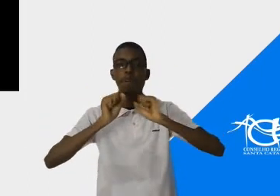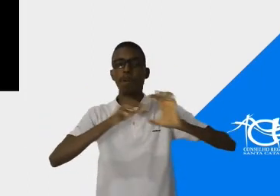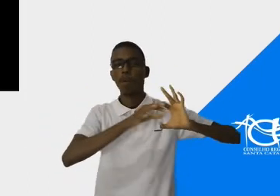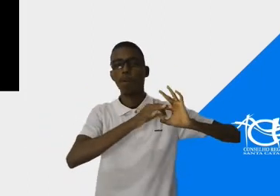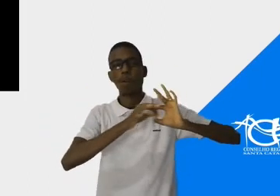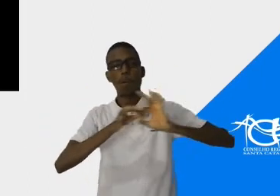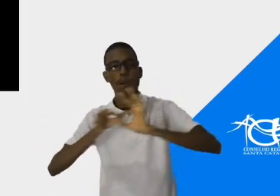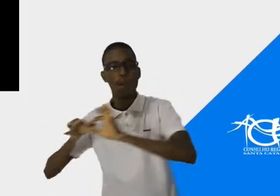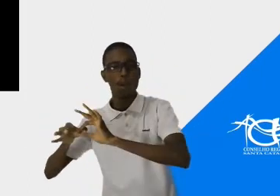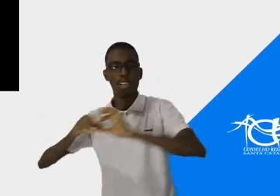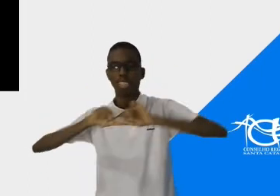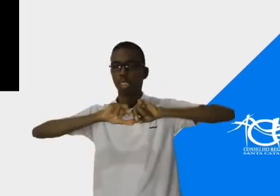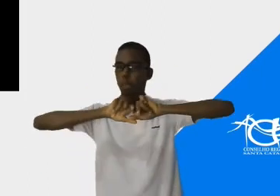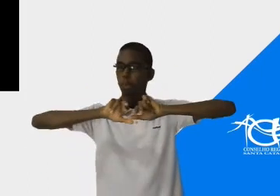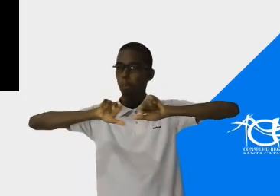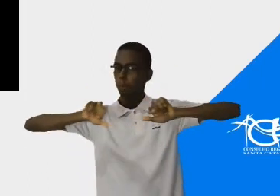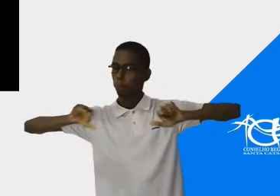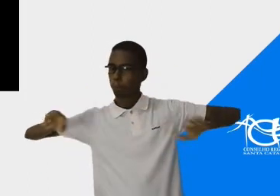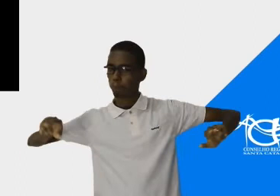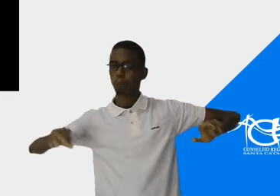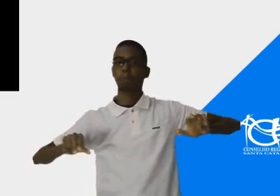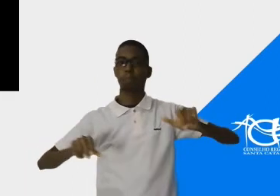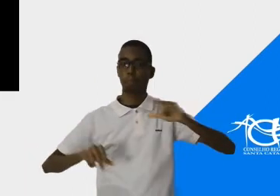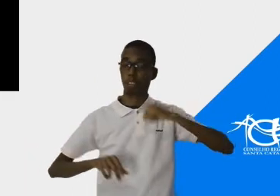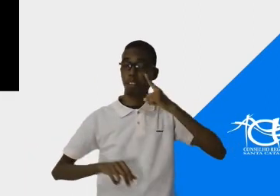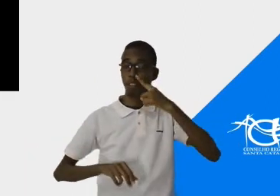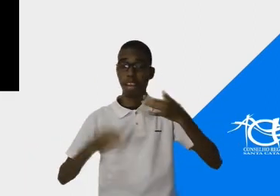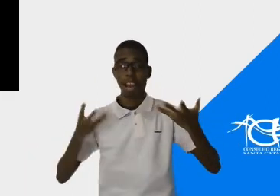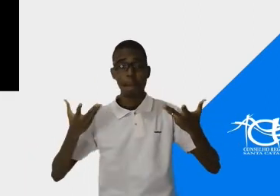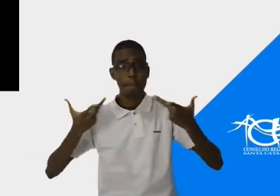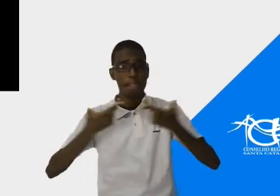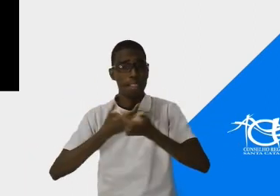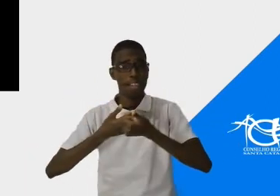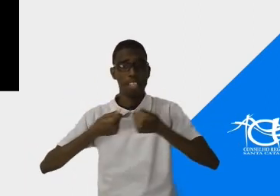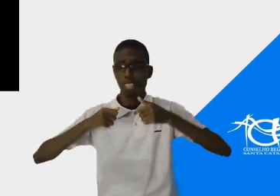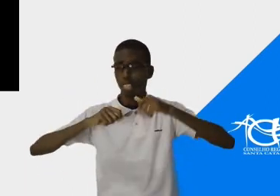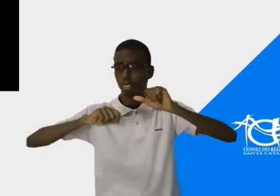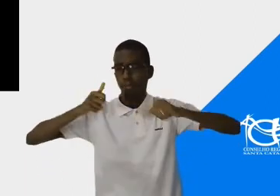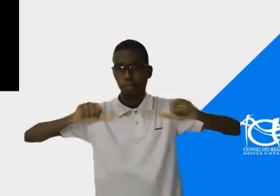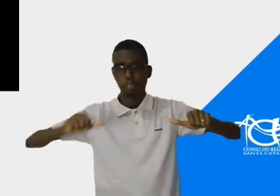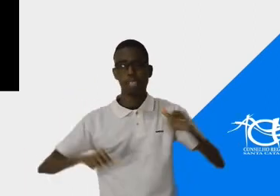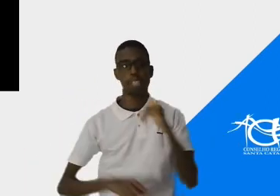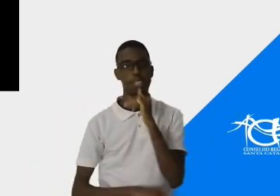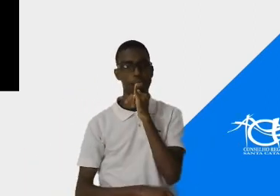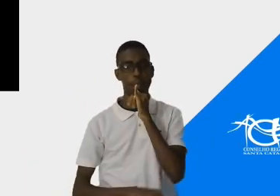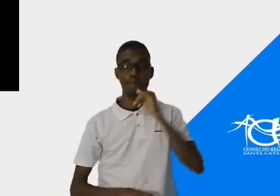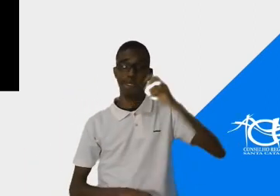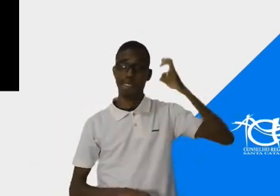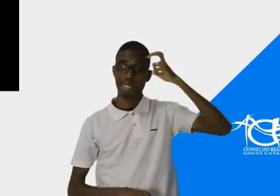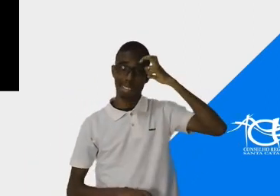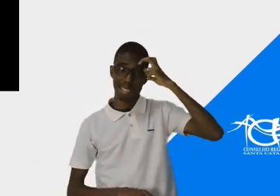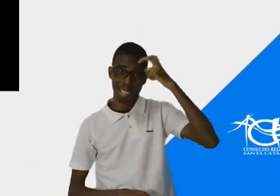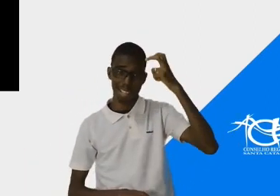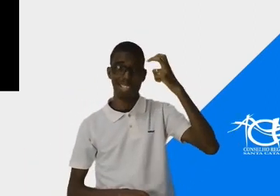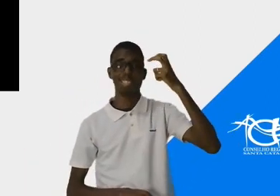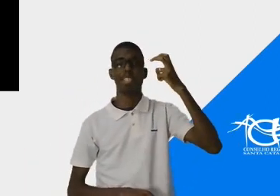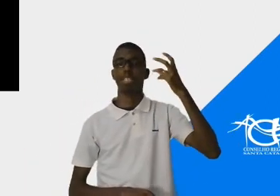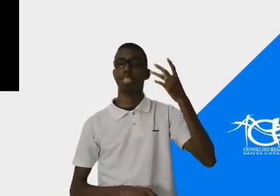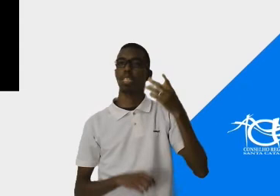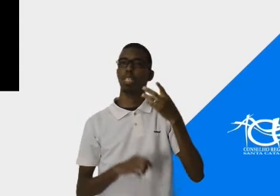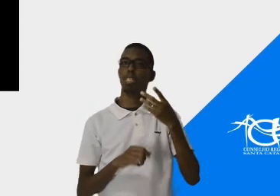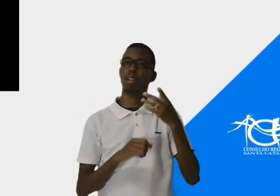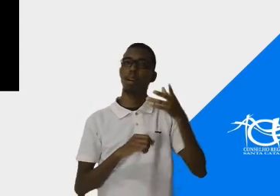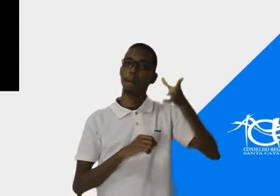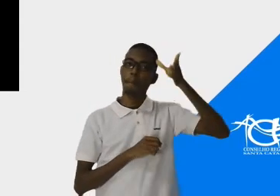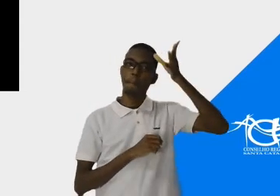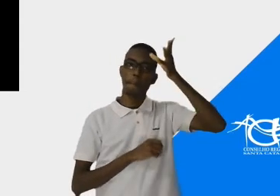várias habilidades, como, por exemplo, a inteligência global, a memória verbal, visual, aqui pode ser de